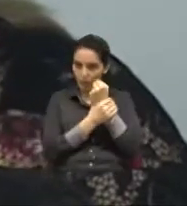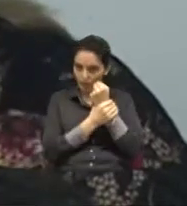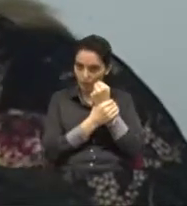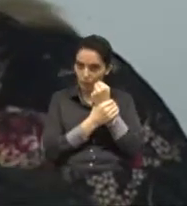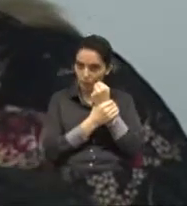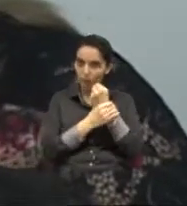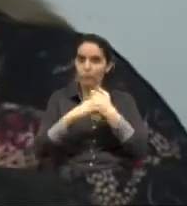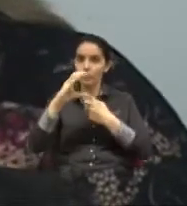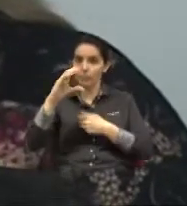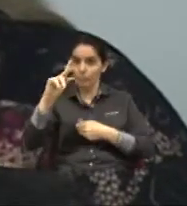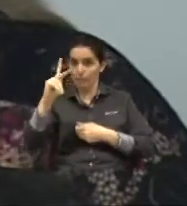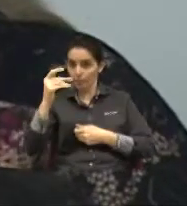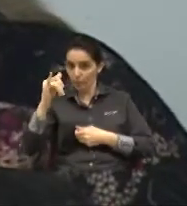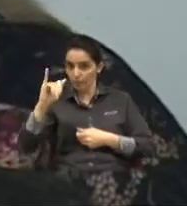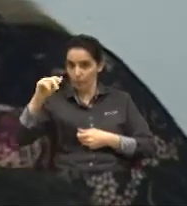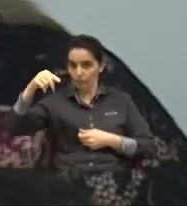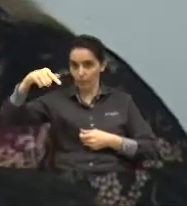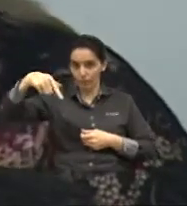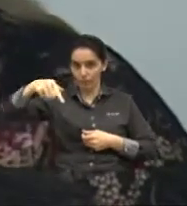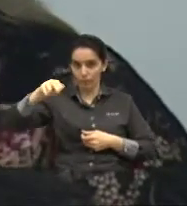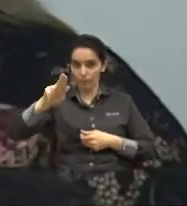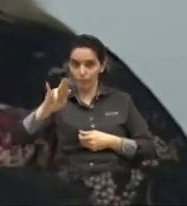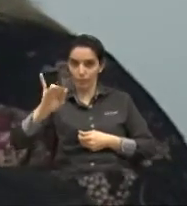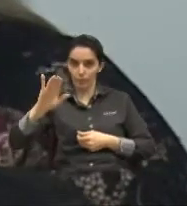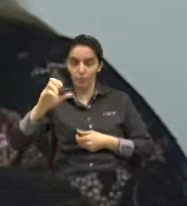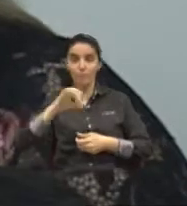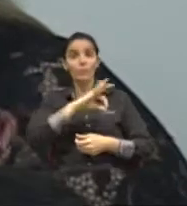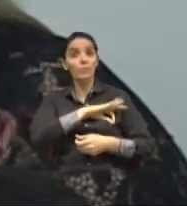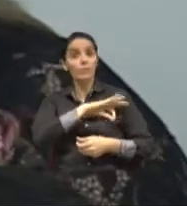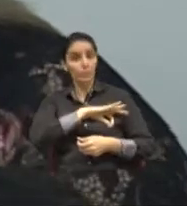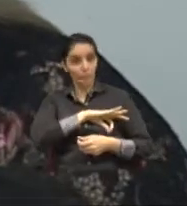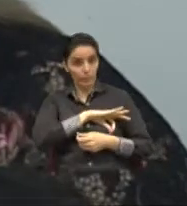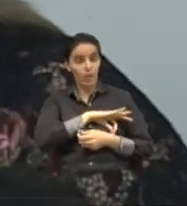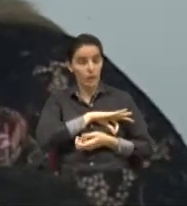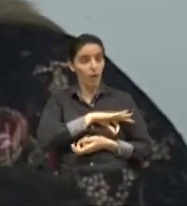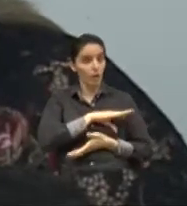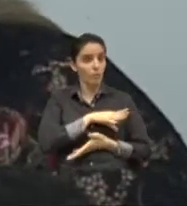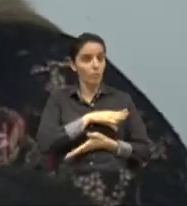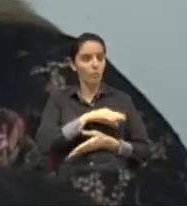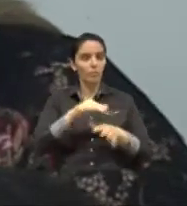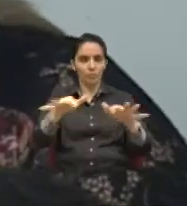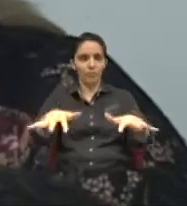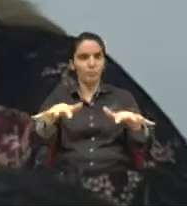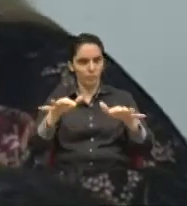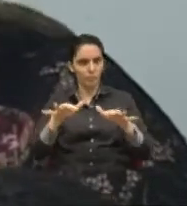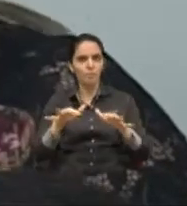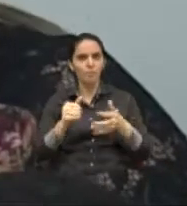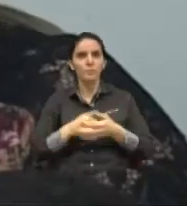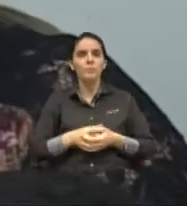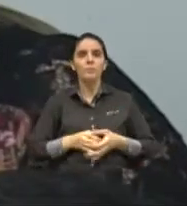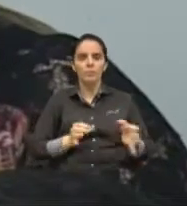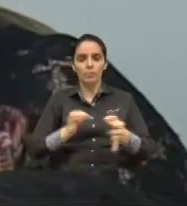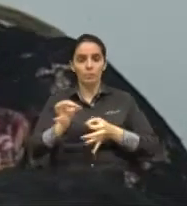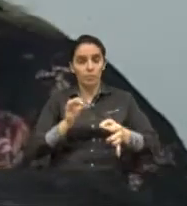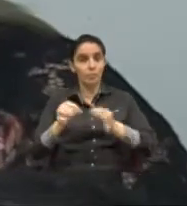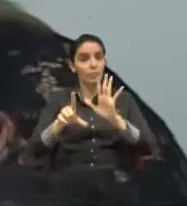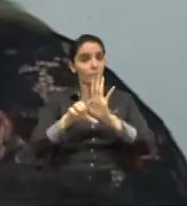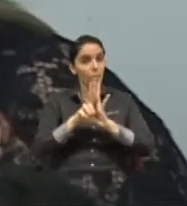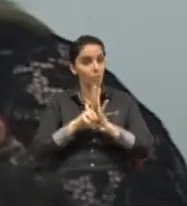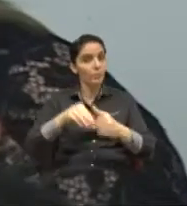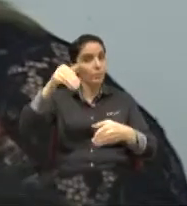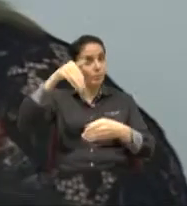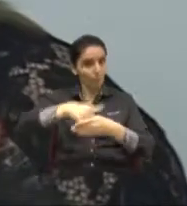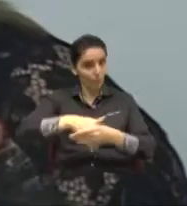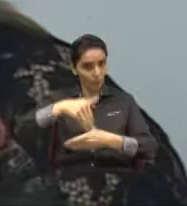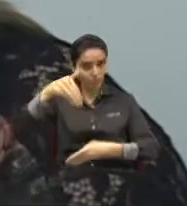do Cabo Chiquinho. A eficiência, nós precisamos da eficiência, nós fazemos leis, nós